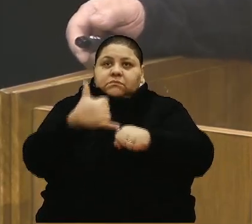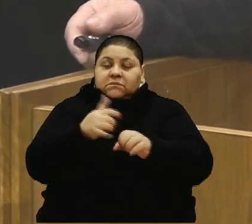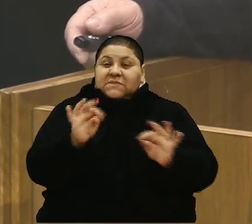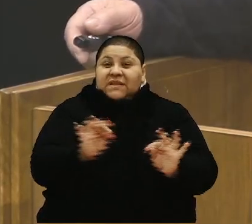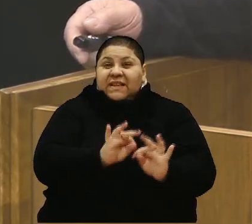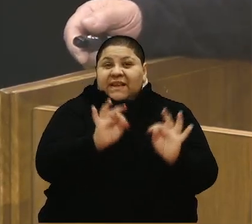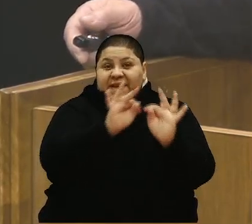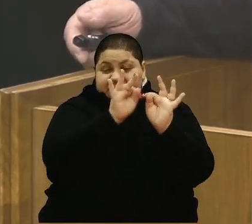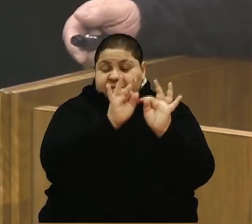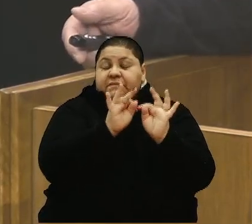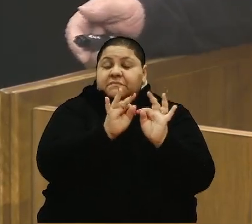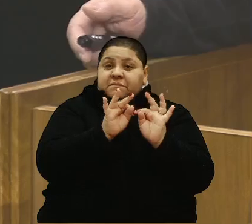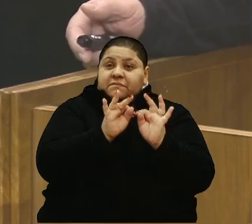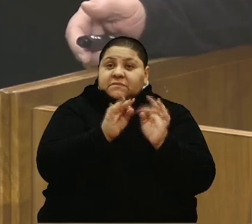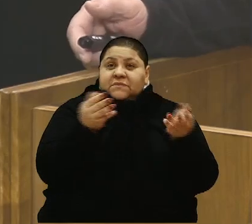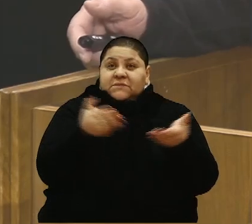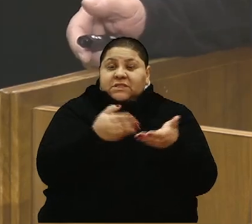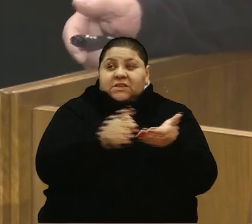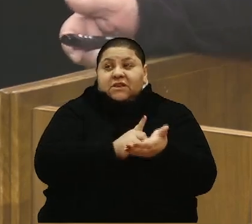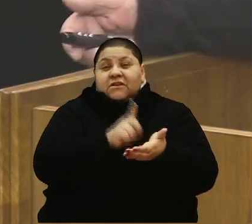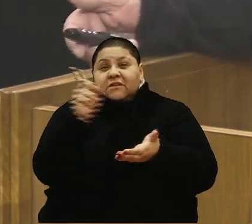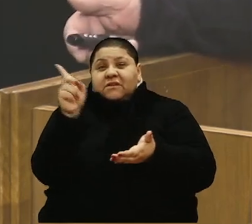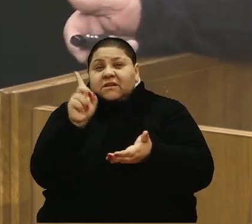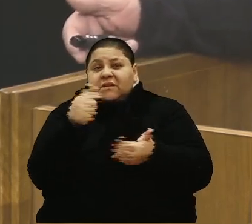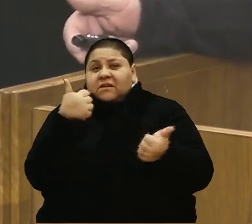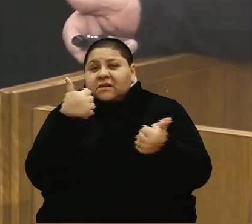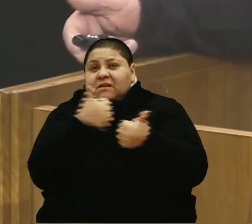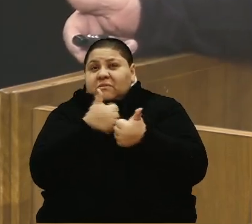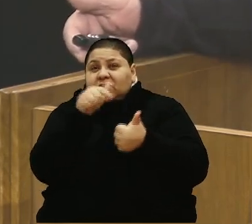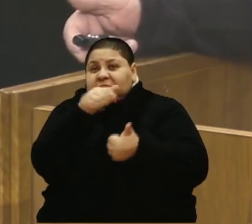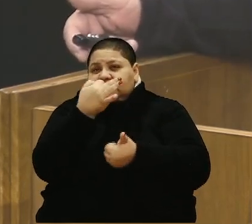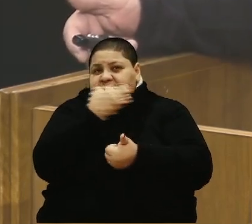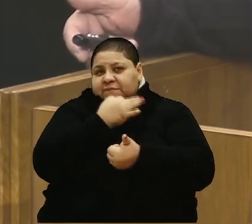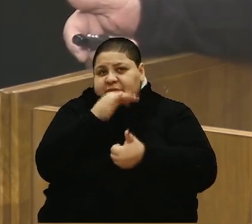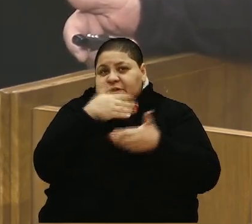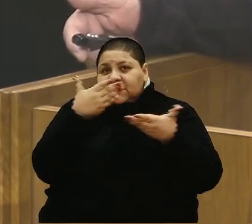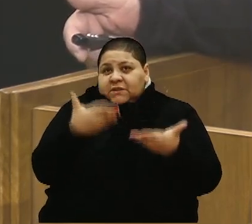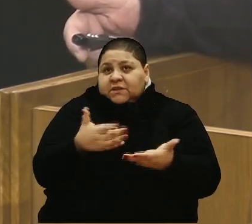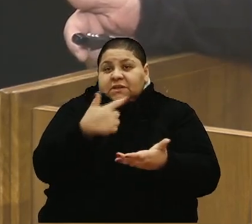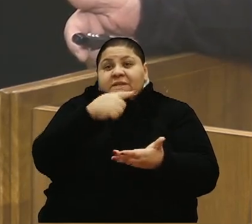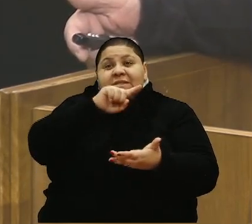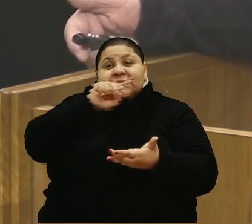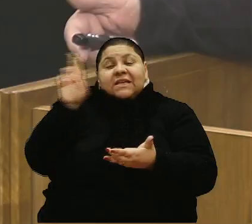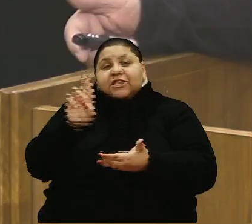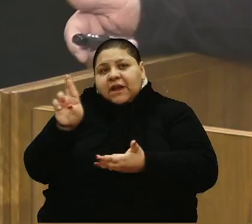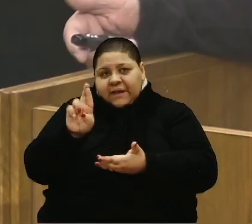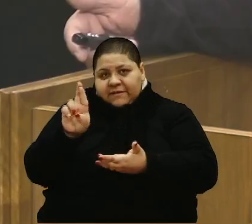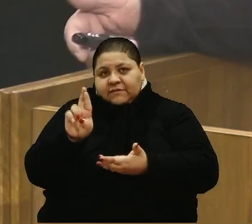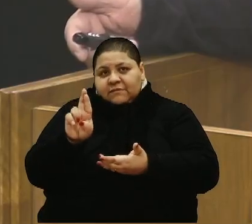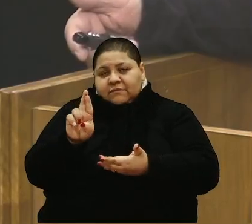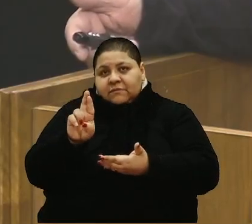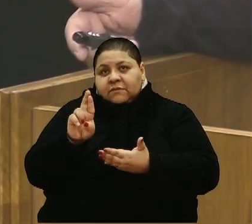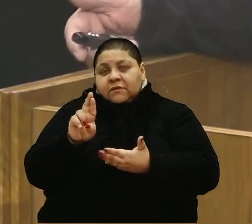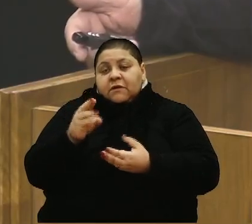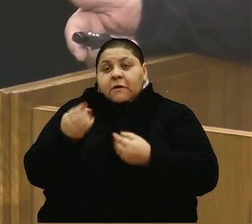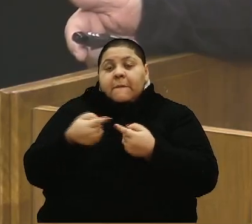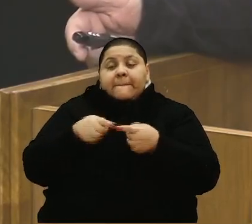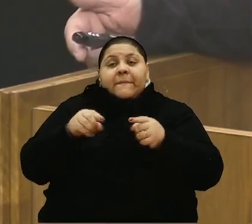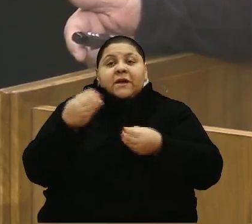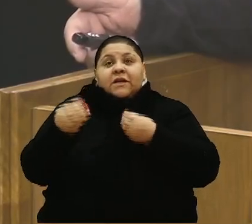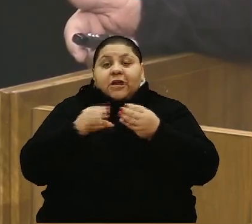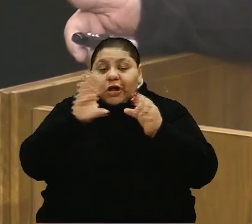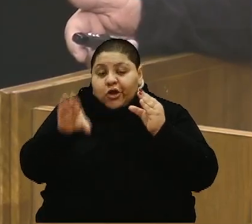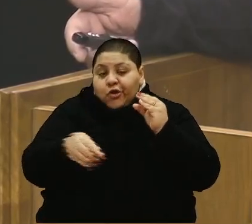técnica, hoje lá, ela é próxima da de Caxias, em torno de R$ 7,00. Mas com a